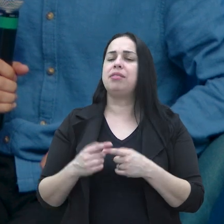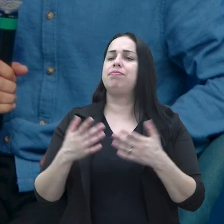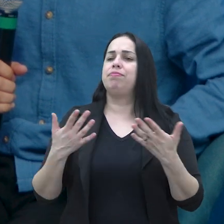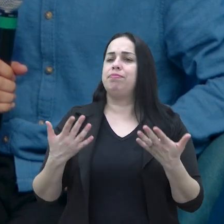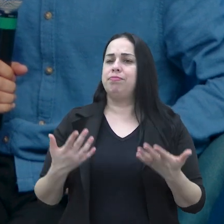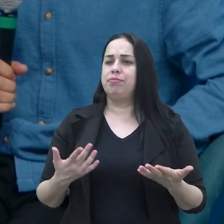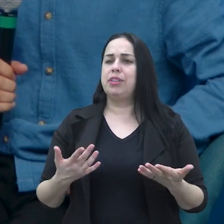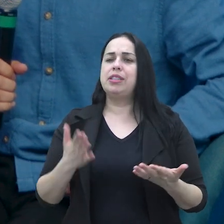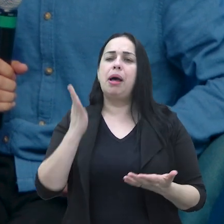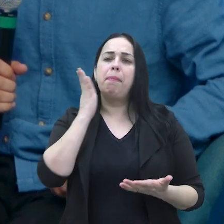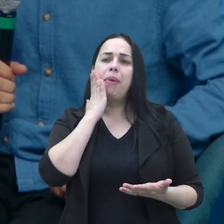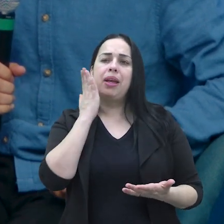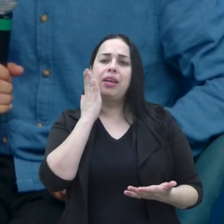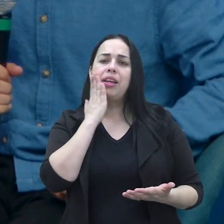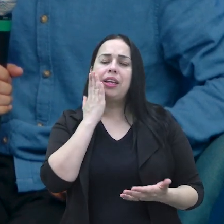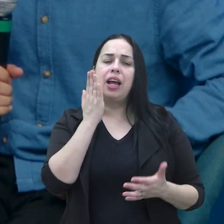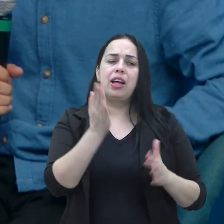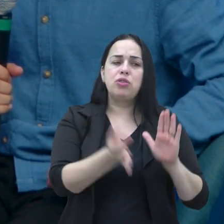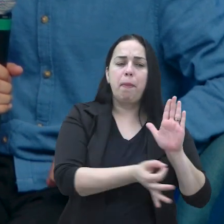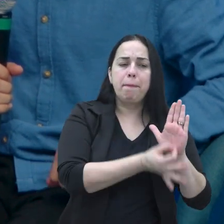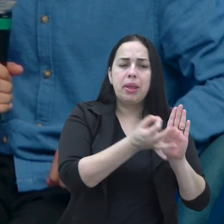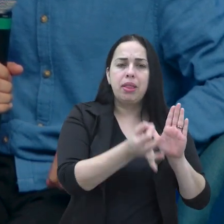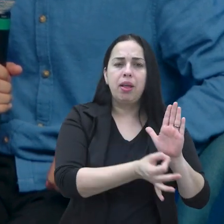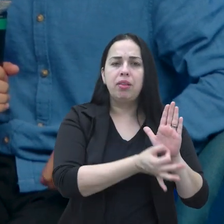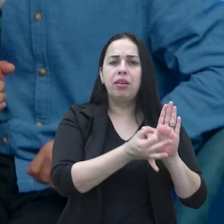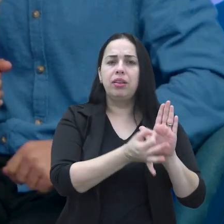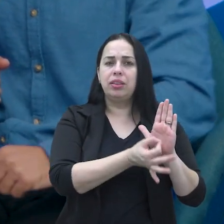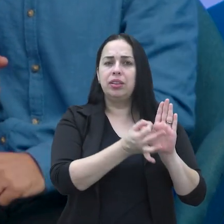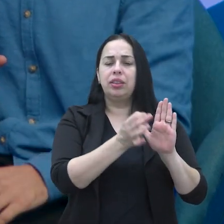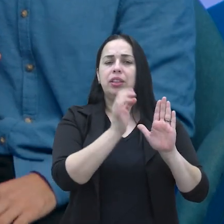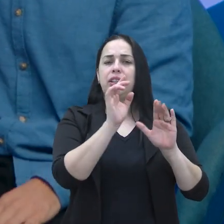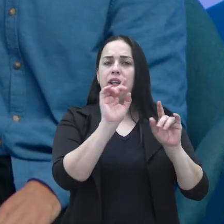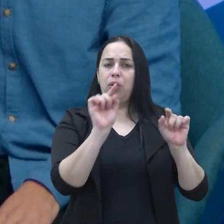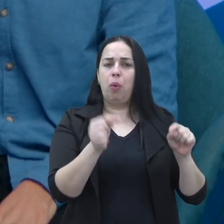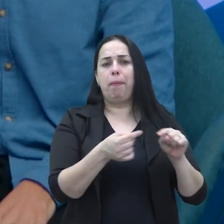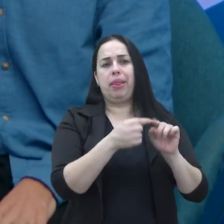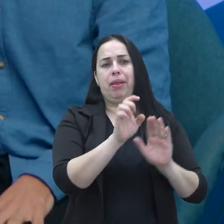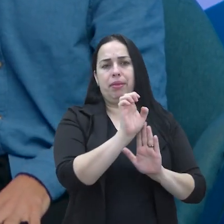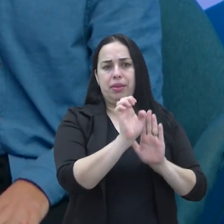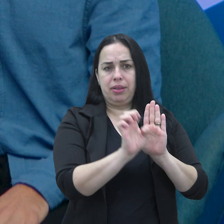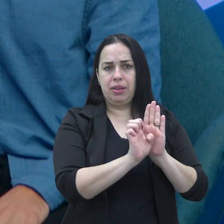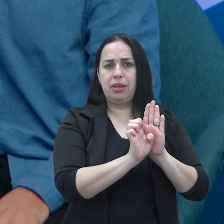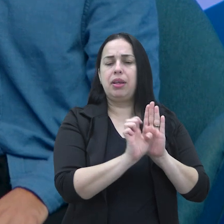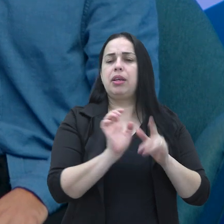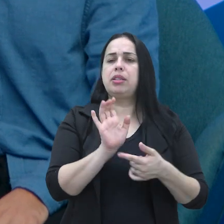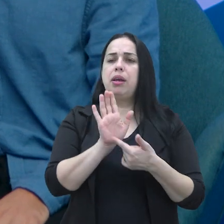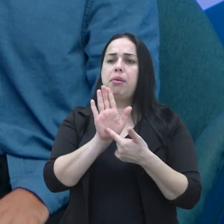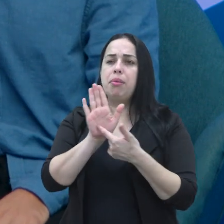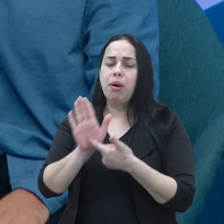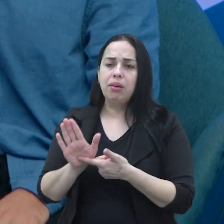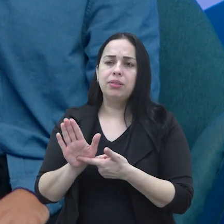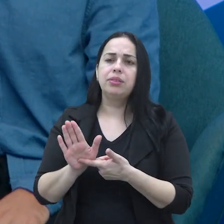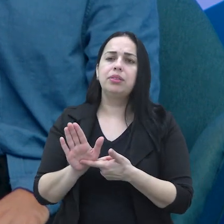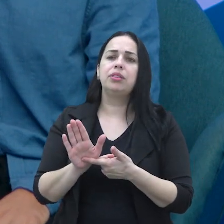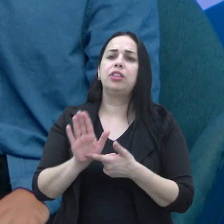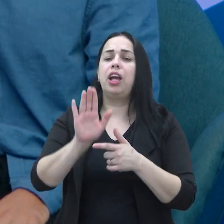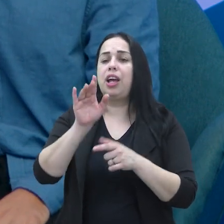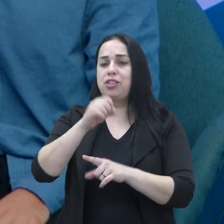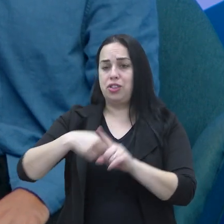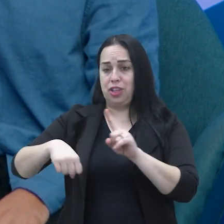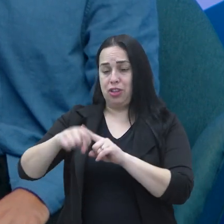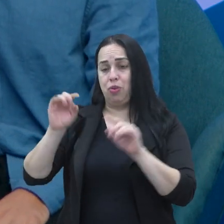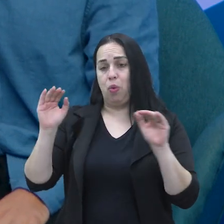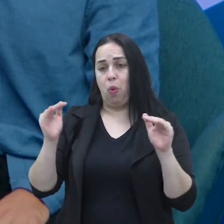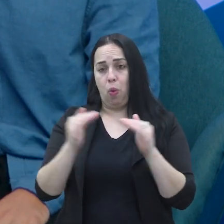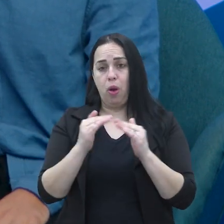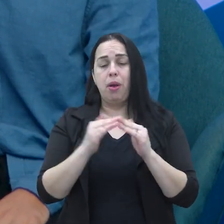né? Representatividade, saber se aquelas ideias presentes no estatuto refletem ideias que a